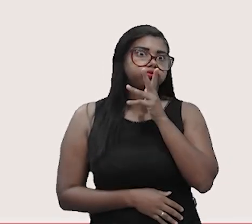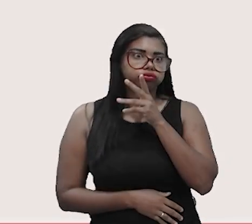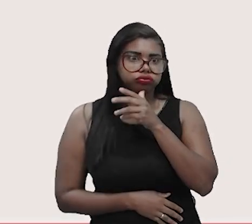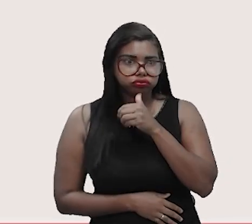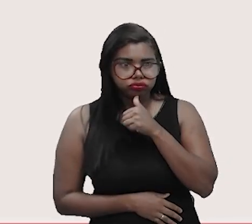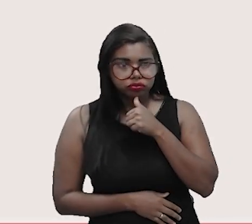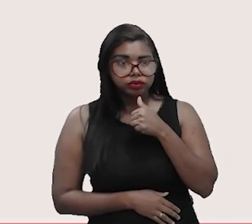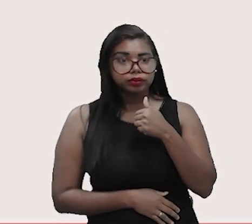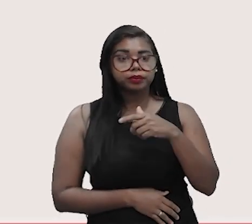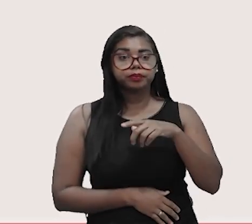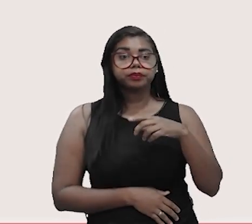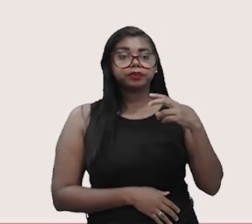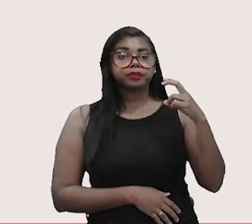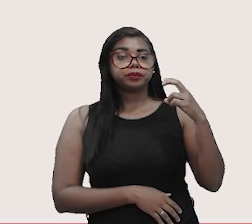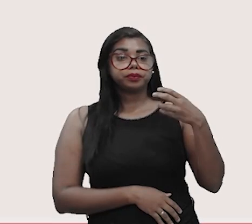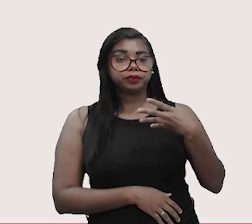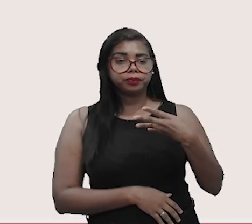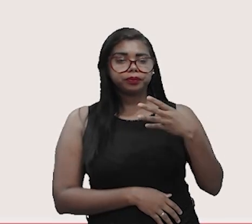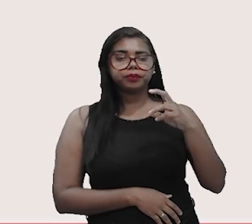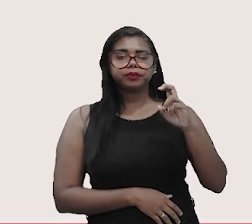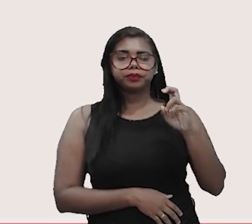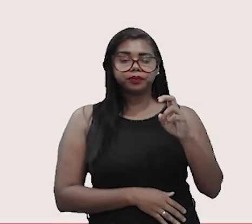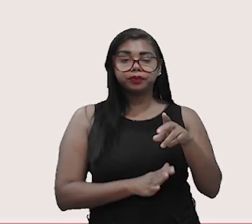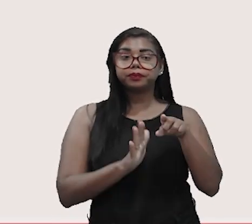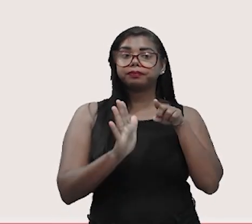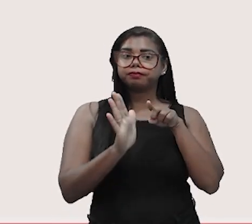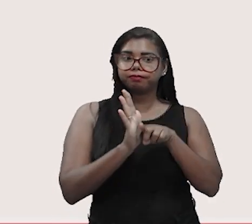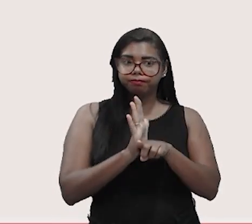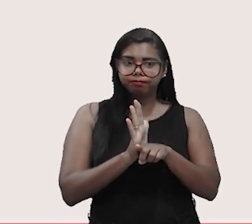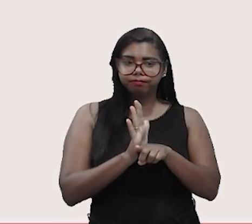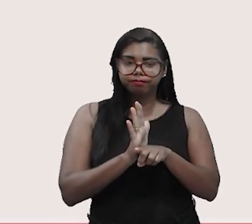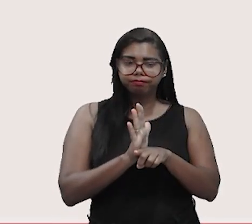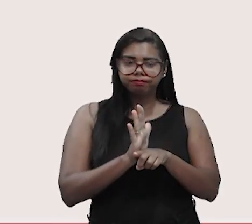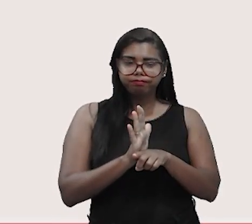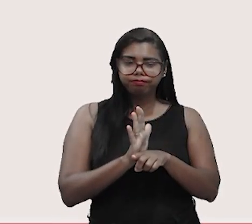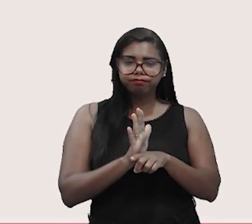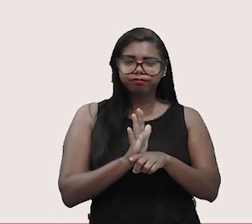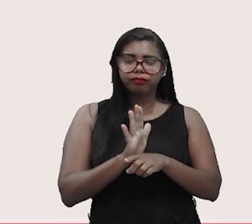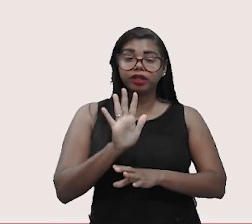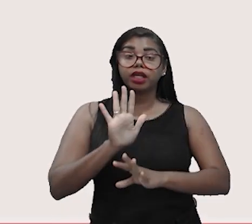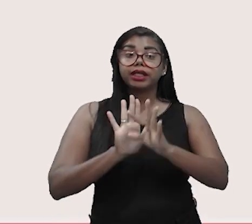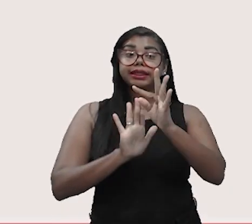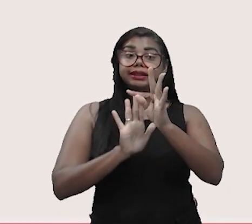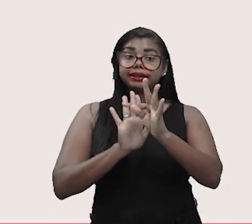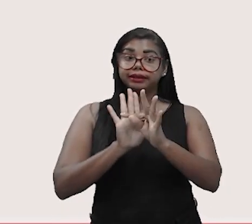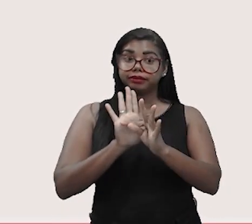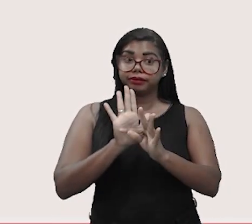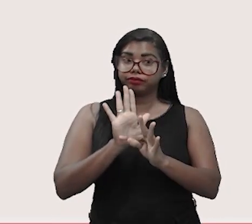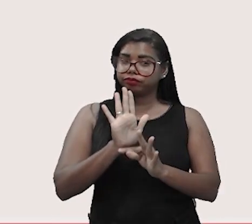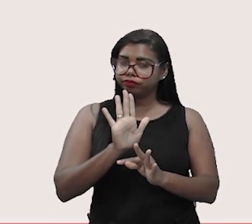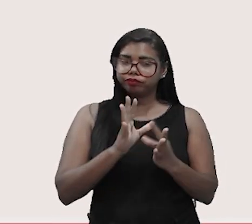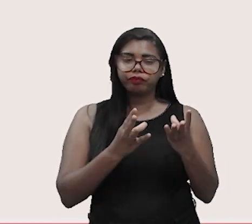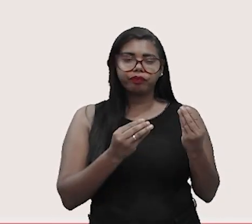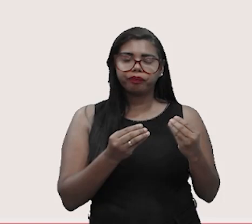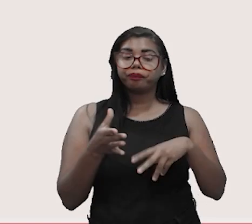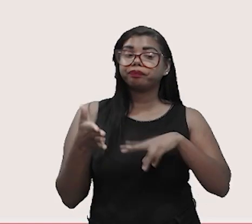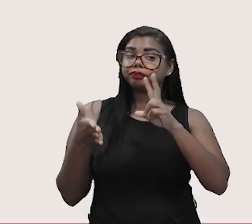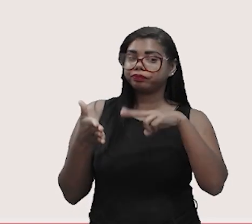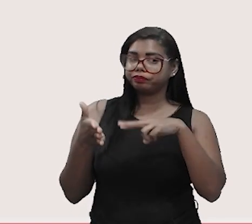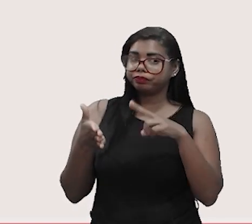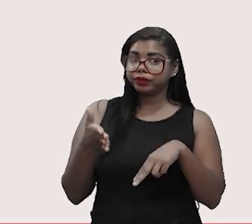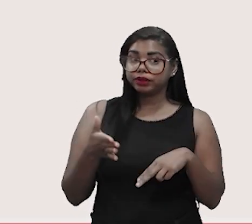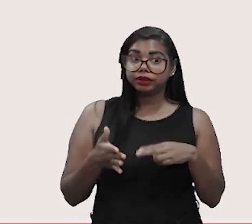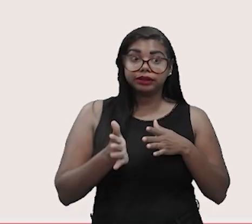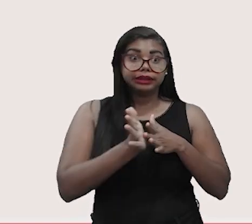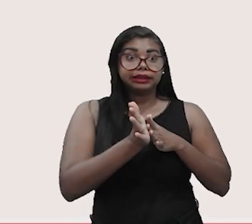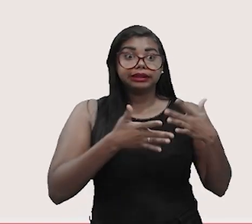uma redação, uma prova com muitos textos. Então você tem que pegar os atalhos da prova. Então você não tem que estar afobado, não é?